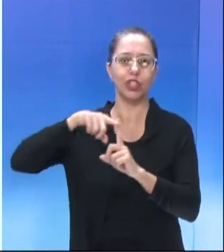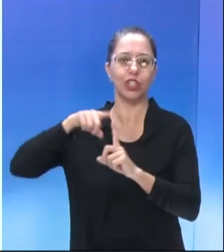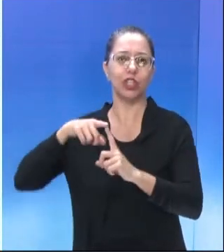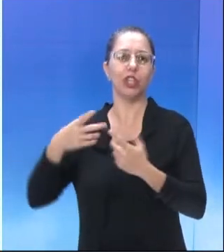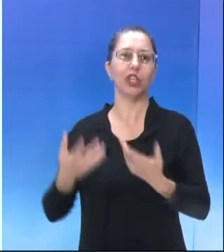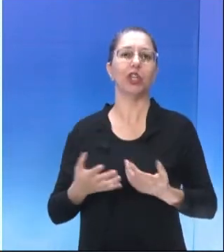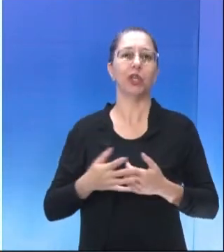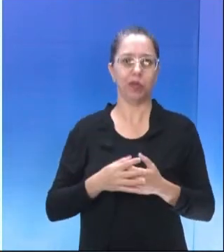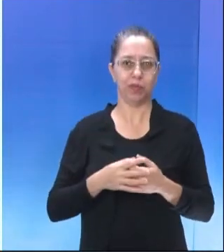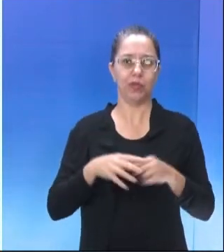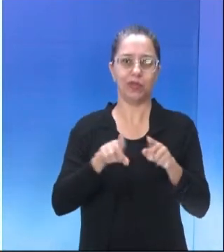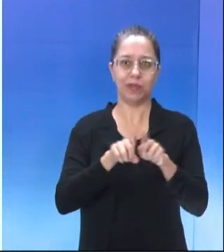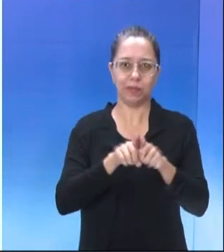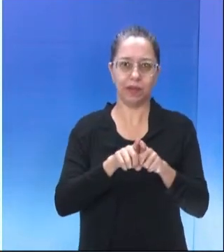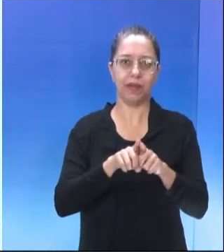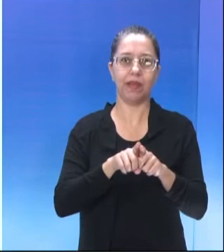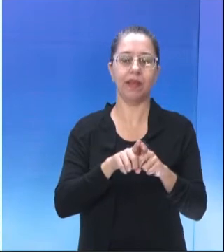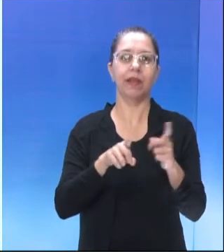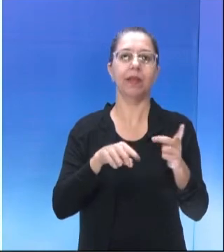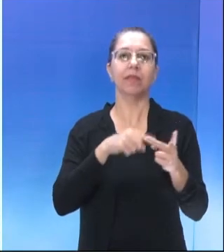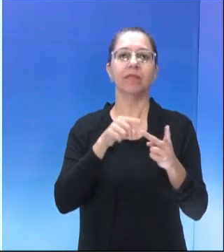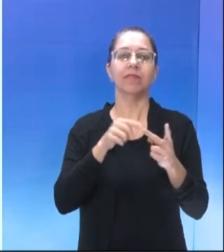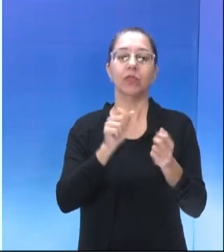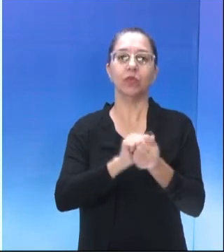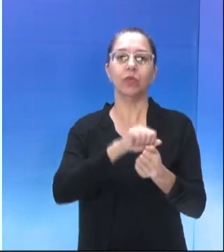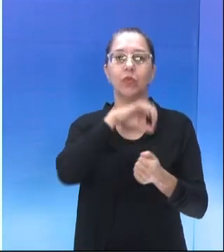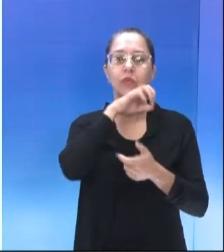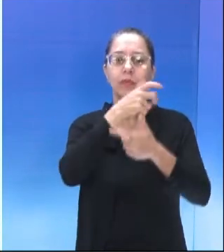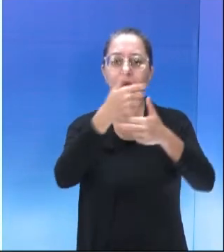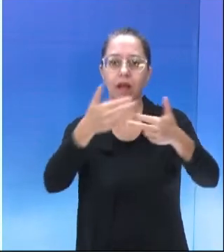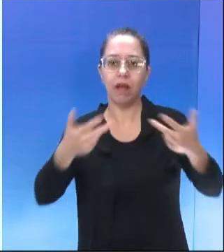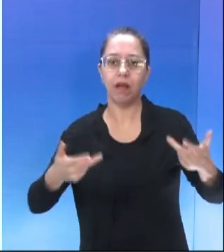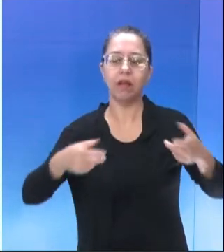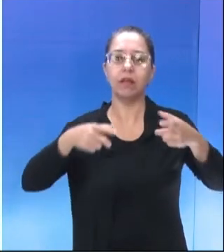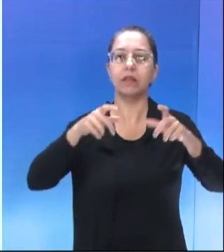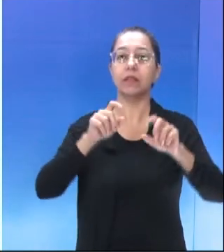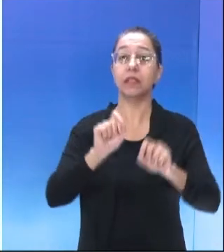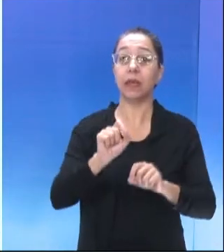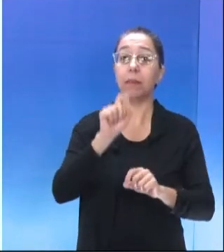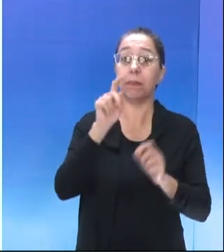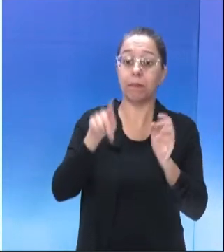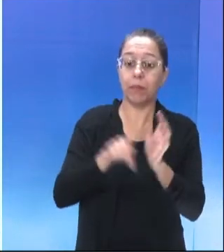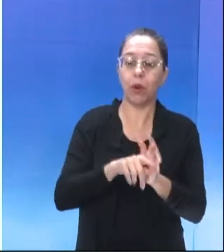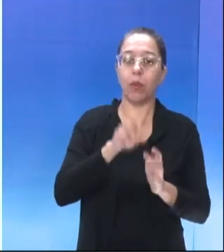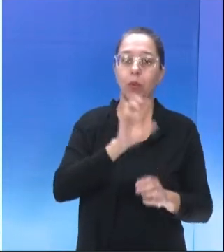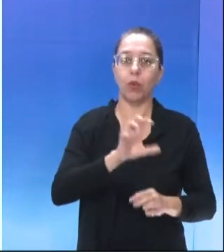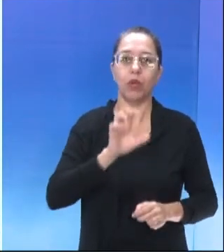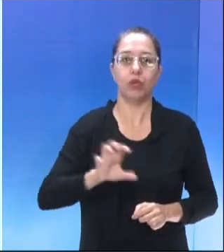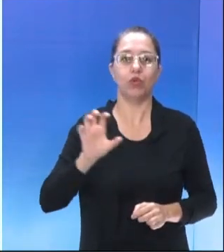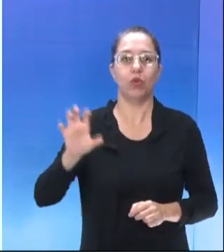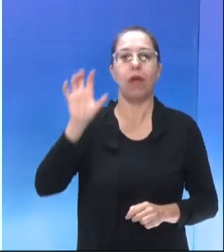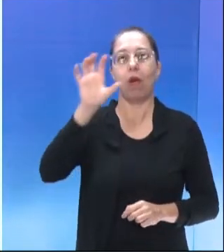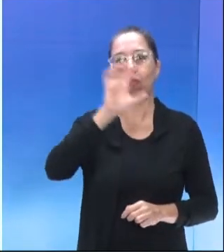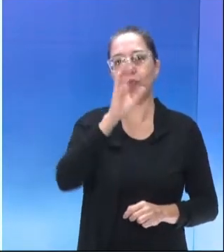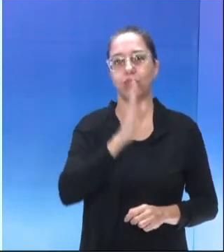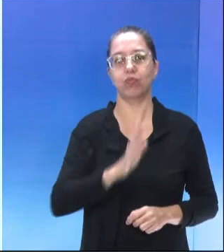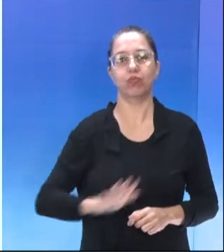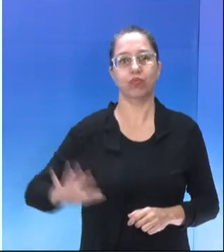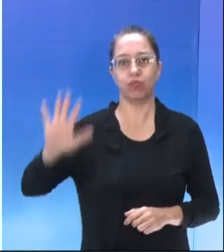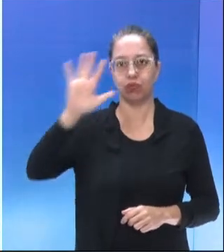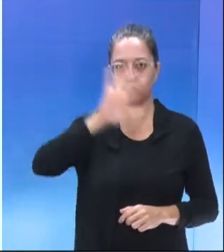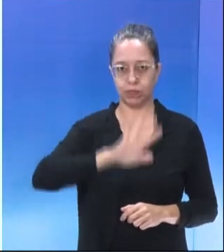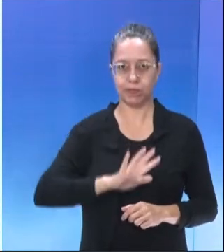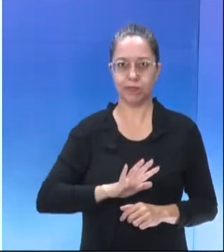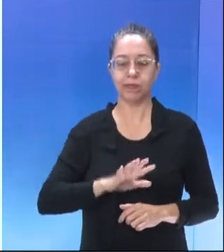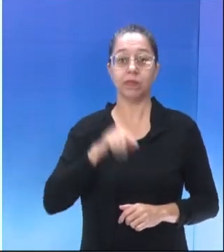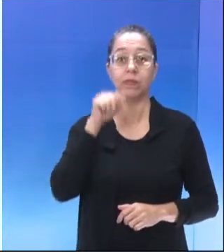próximas e que podem ser identificadas a nível regional. É muito importante você ter essa noção de